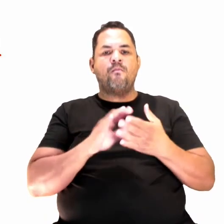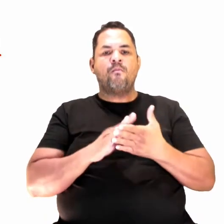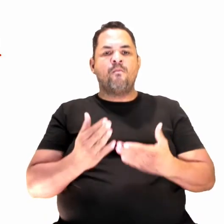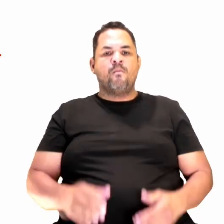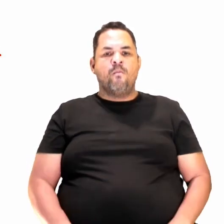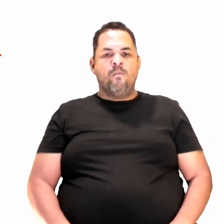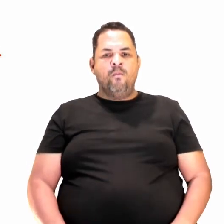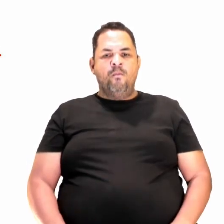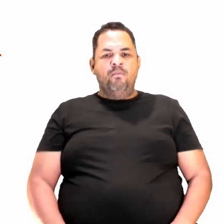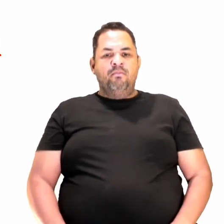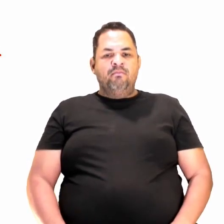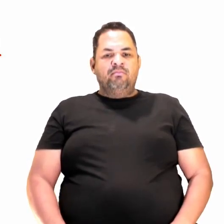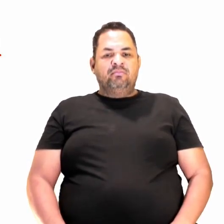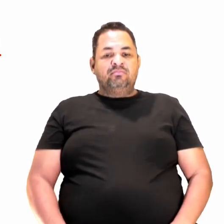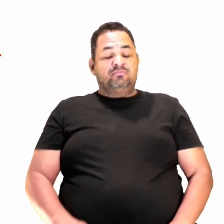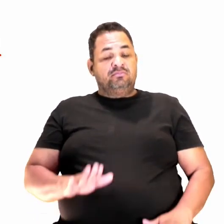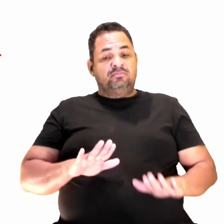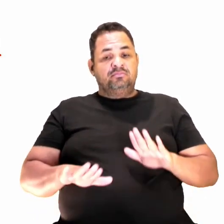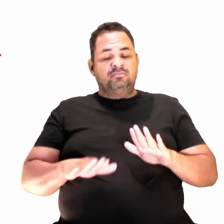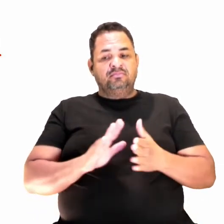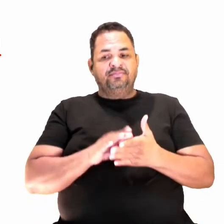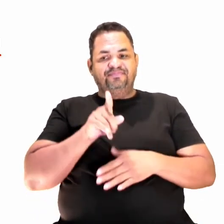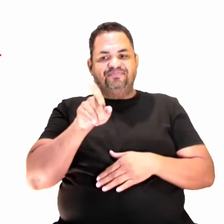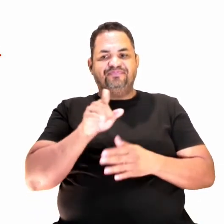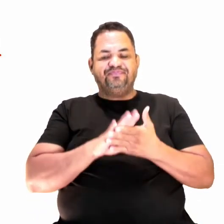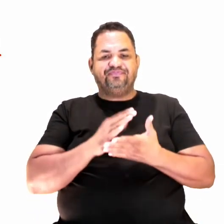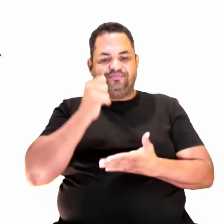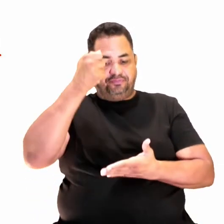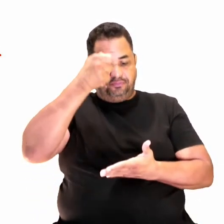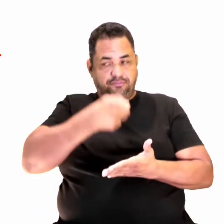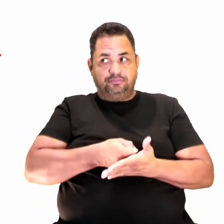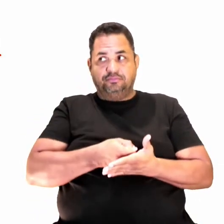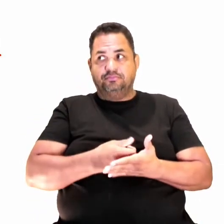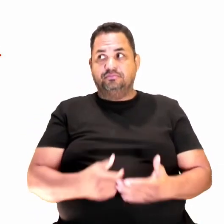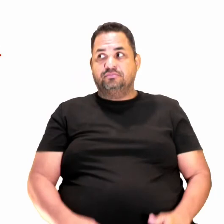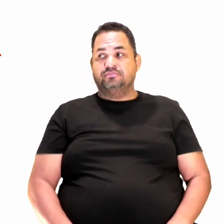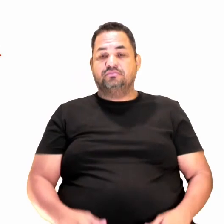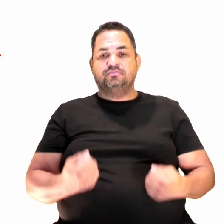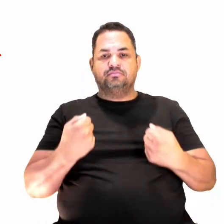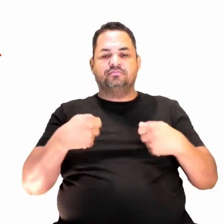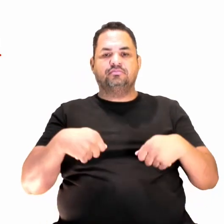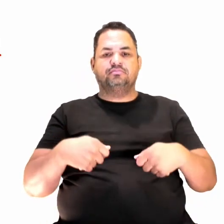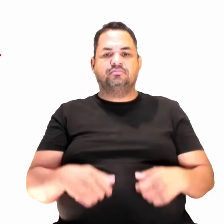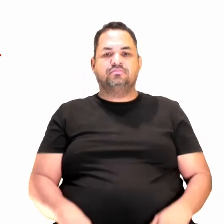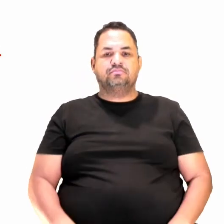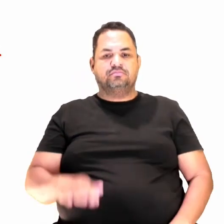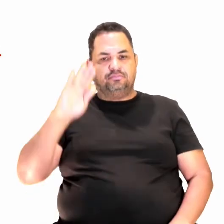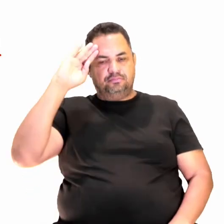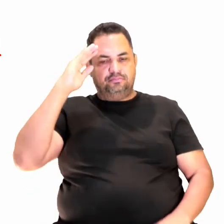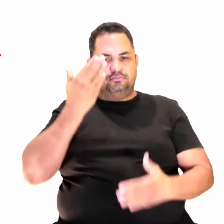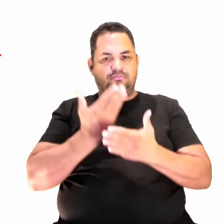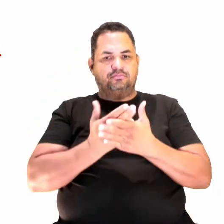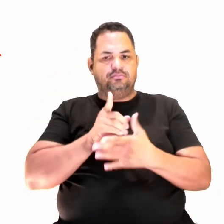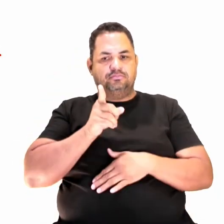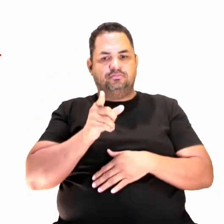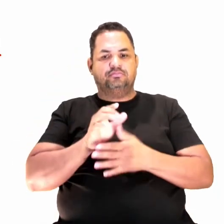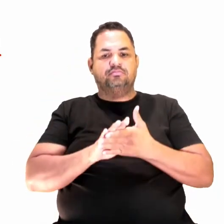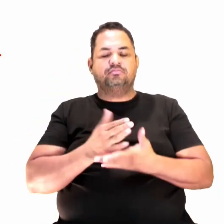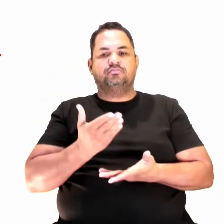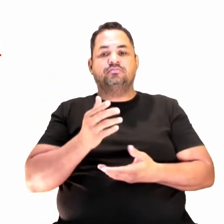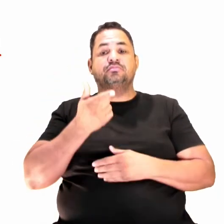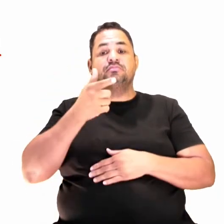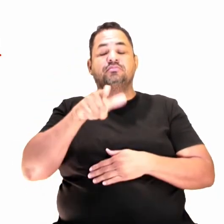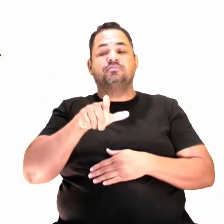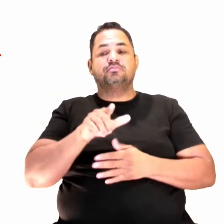expressão is up to you depende de você decidir se você pode confiar nele de